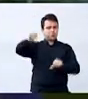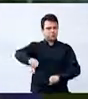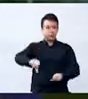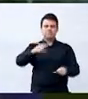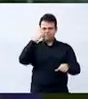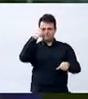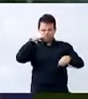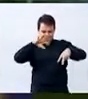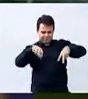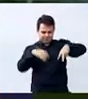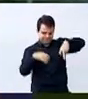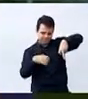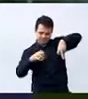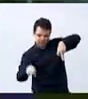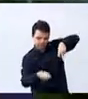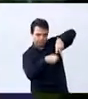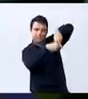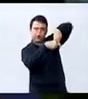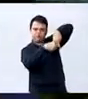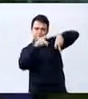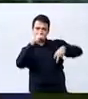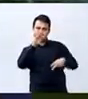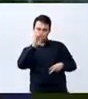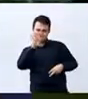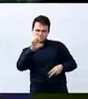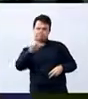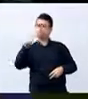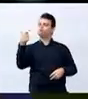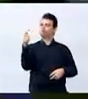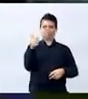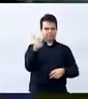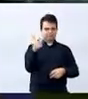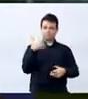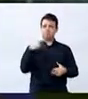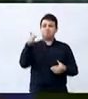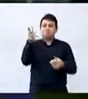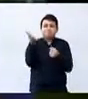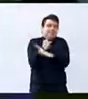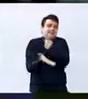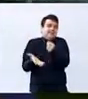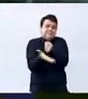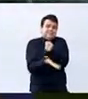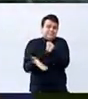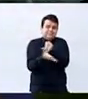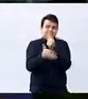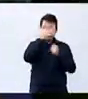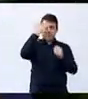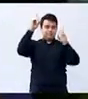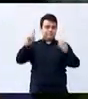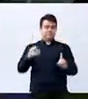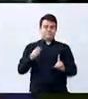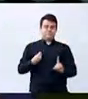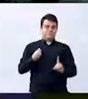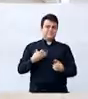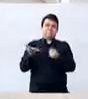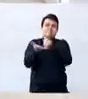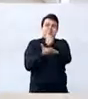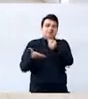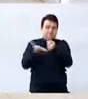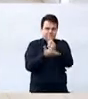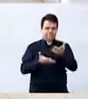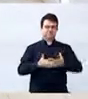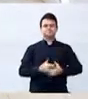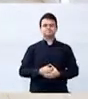próteses do mundo. A gente tem que melhorar, porque é algo muito básico na vida de uma pessoa com deficiência.